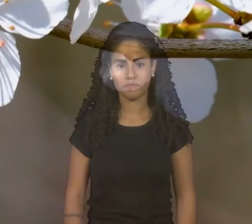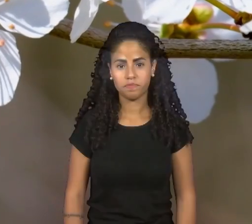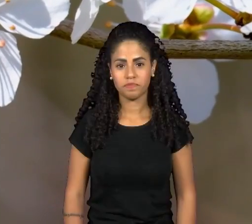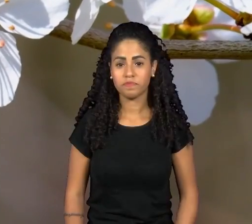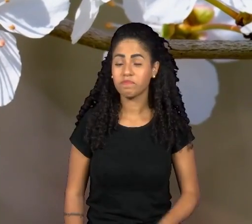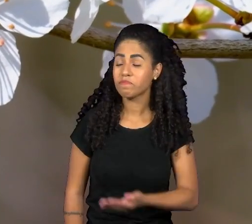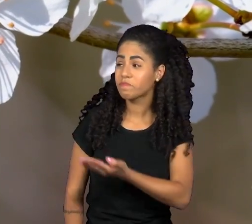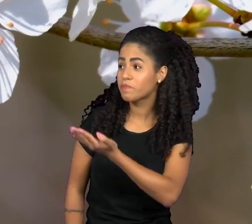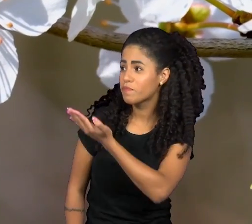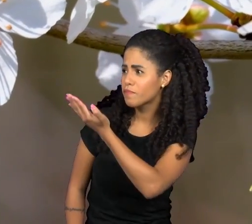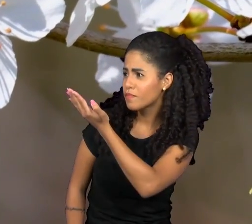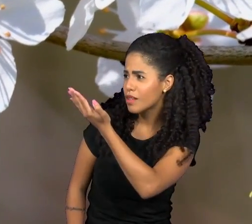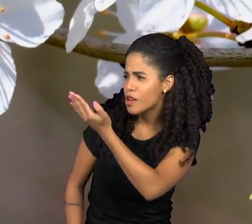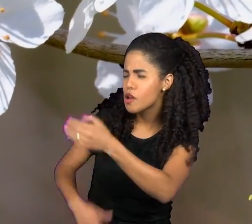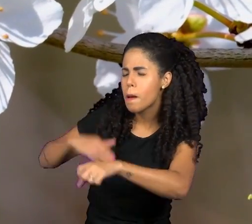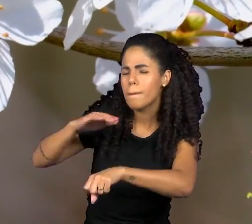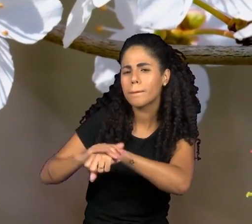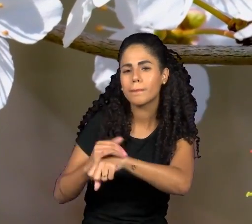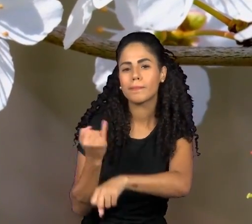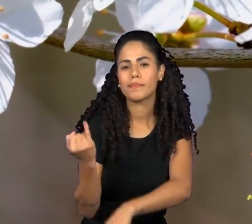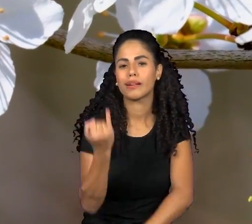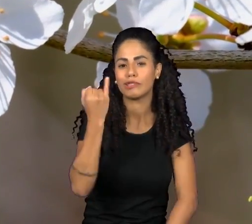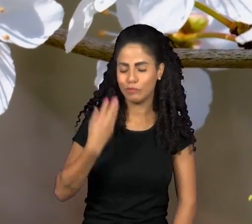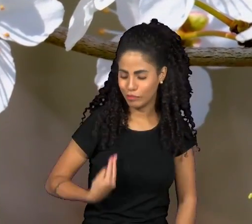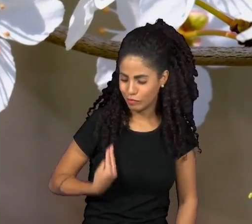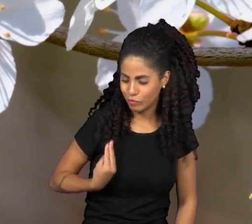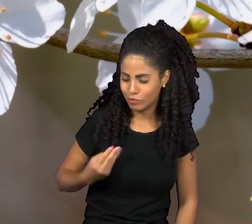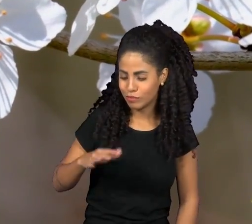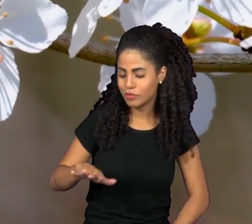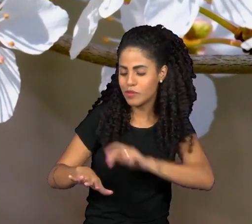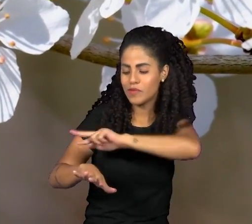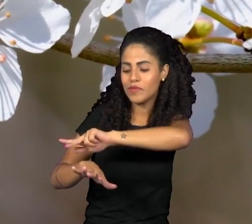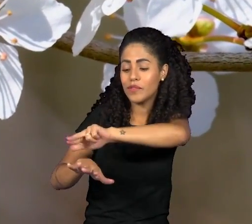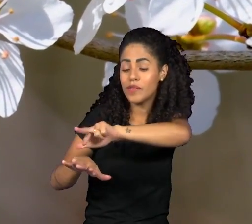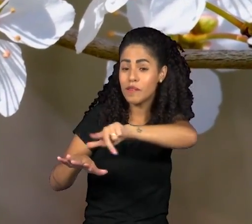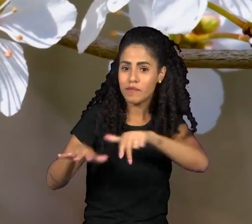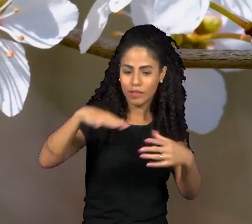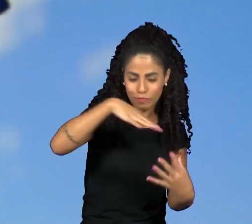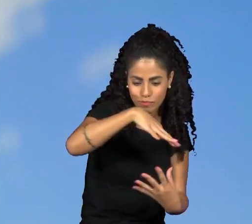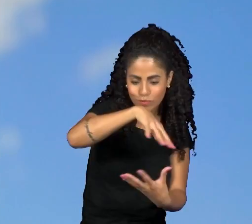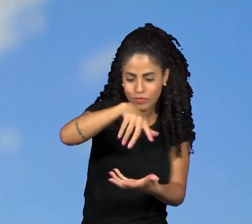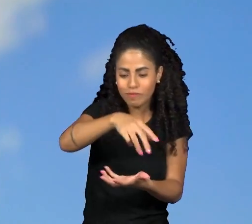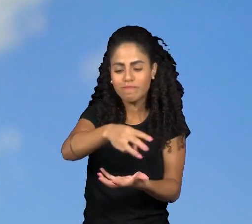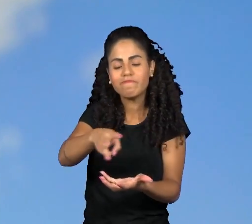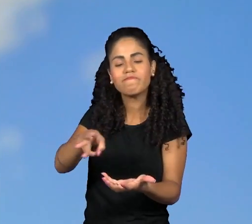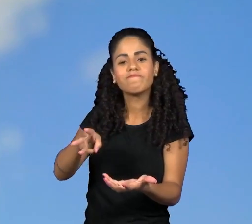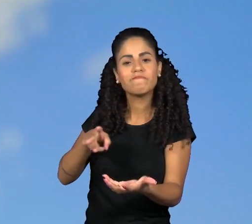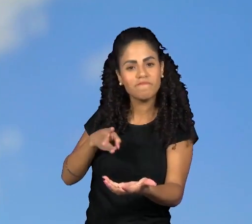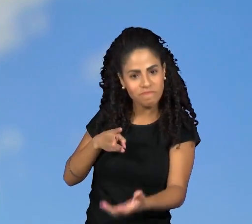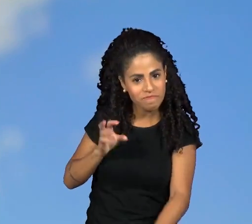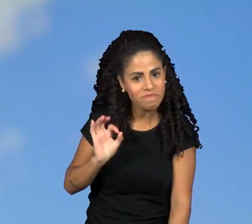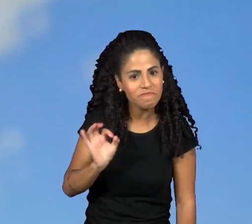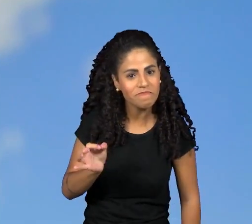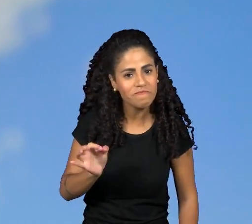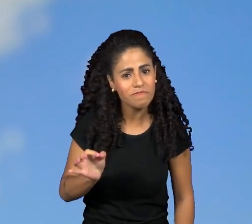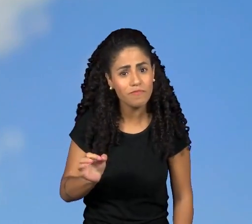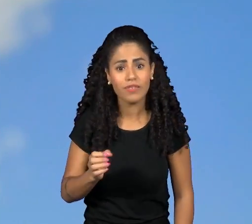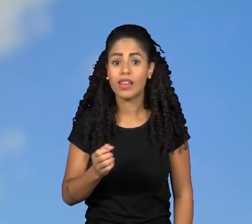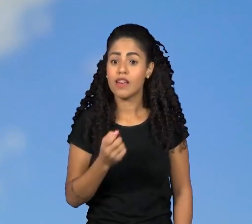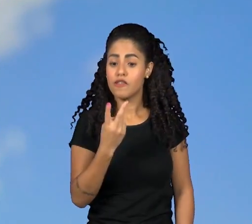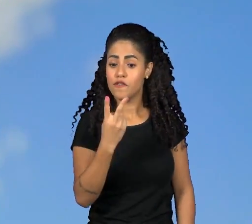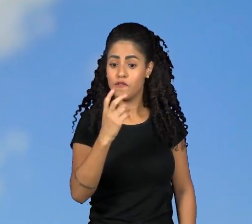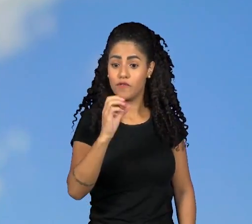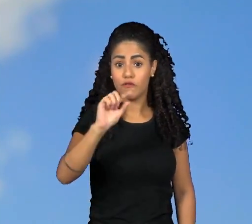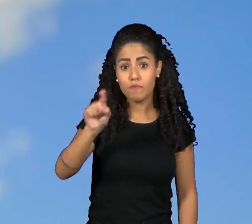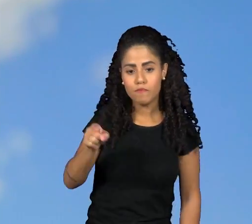Este é um dos insetos mais importantes para a manutenção da vida na Terra. São mais de 20